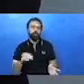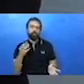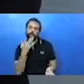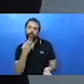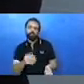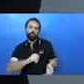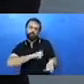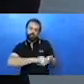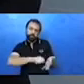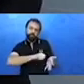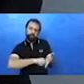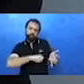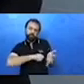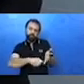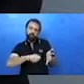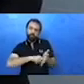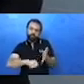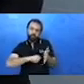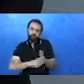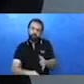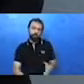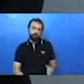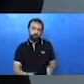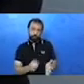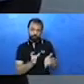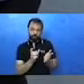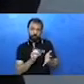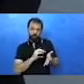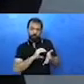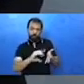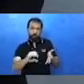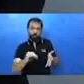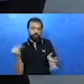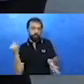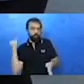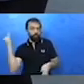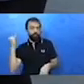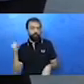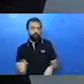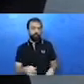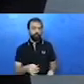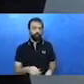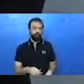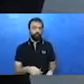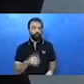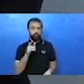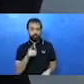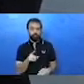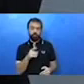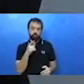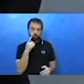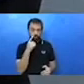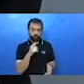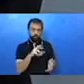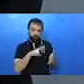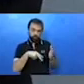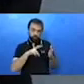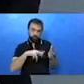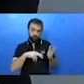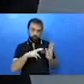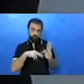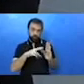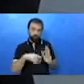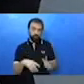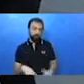vai marcando as partes importantes do texto. Enquanto você lê, sublinhe o que é